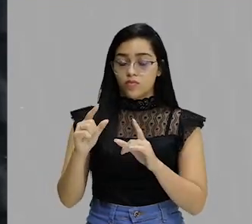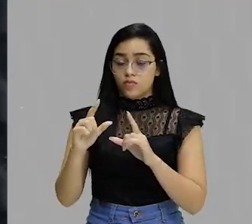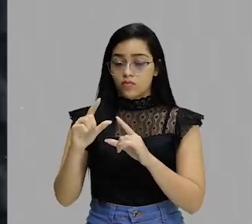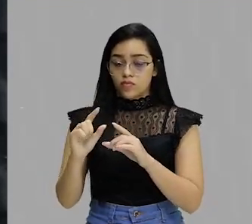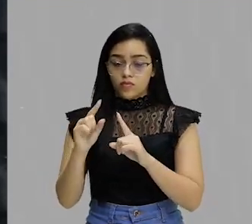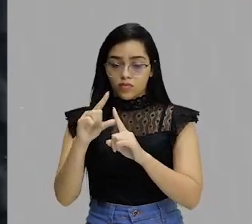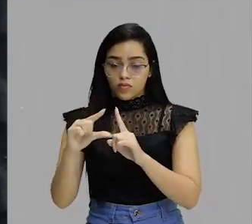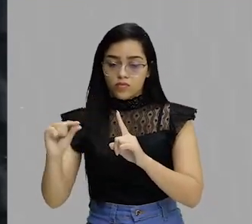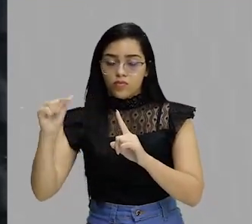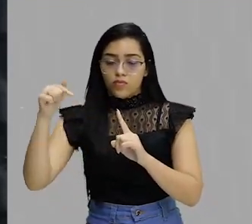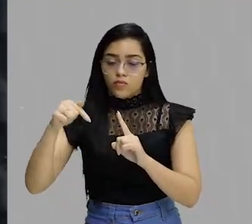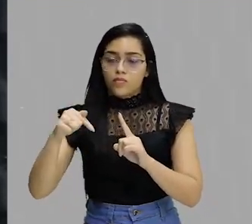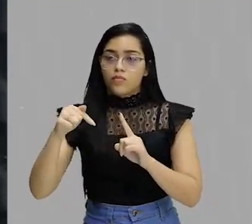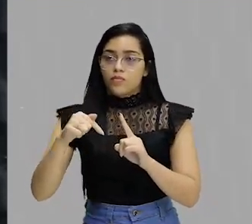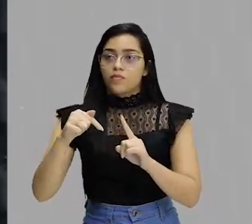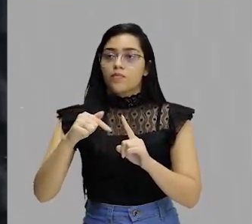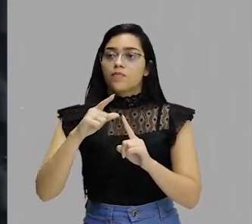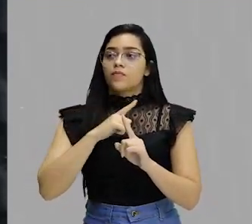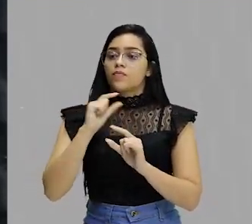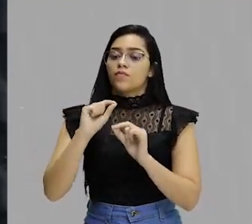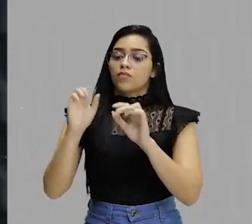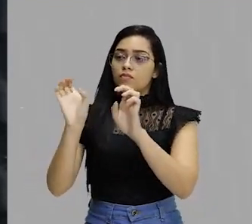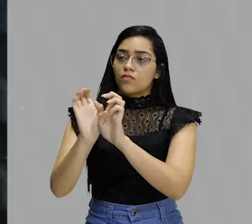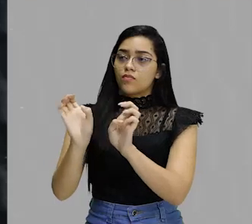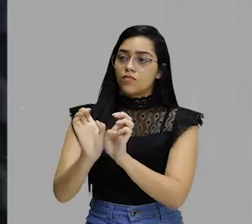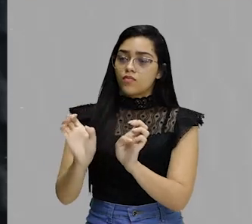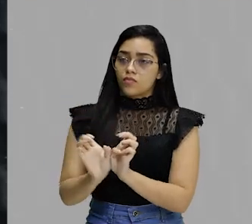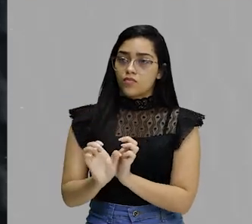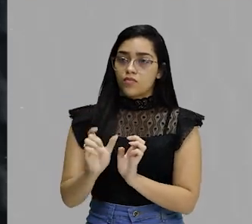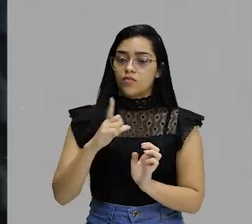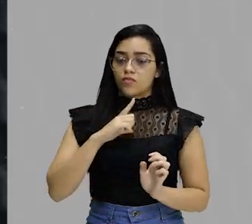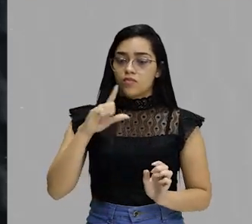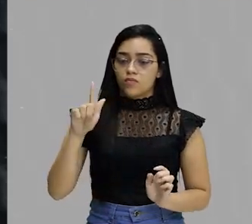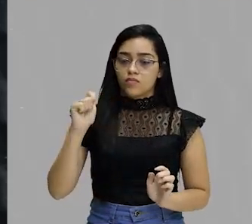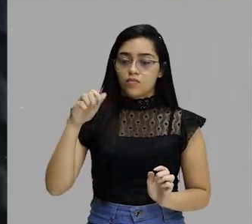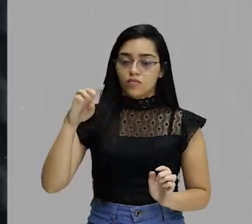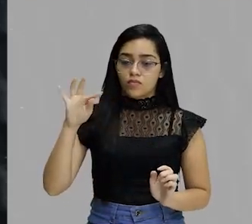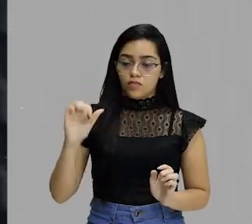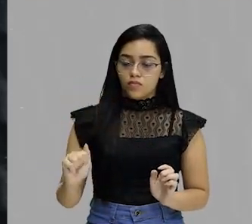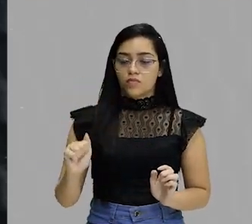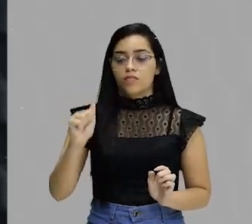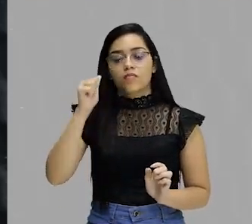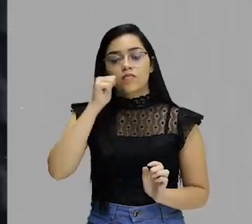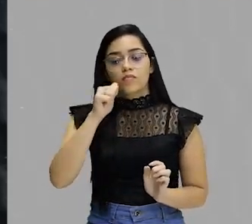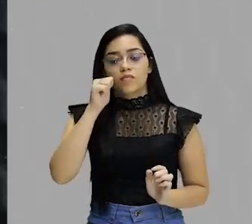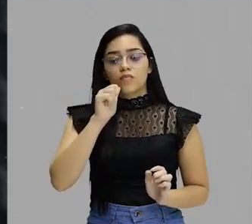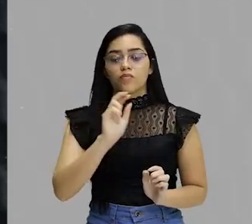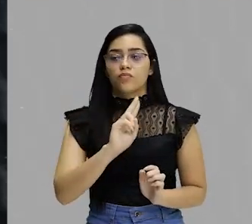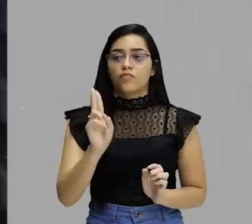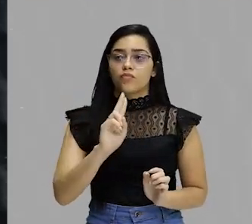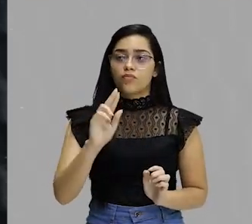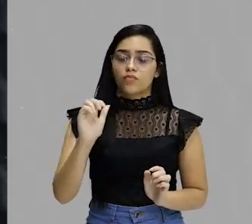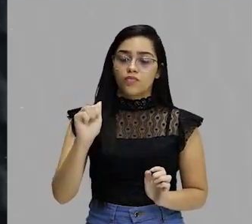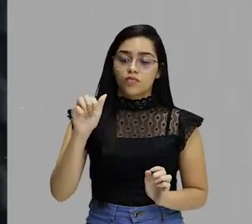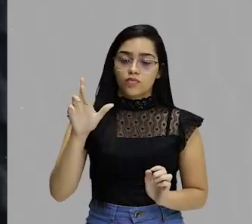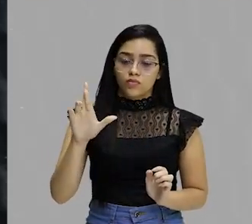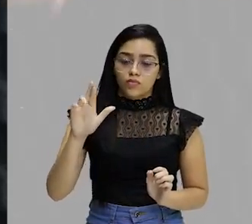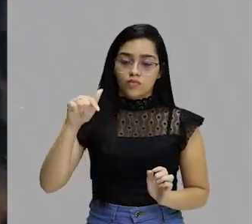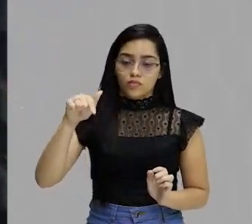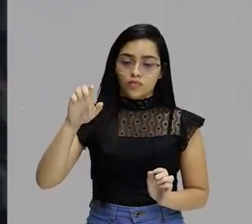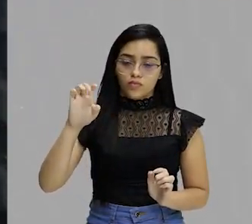deste megagametófito, tem a estrutura que produz o gameta feminino, que é chamado de